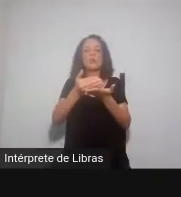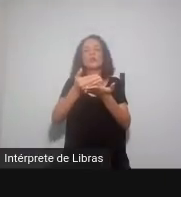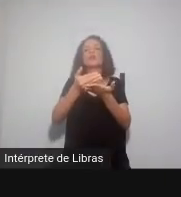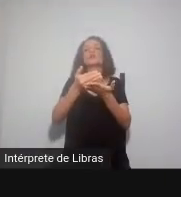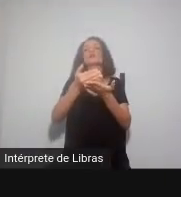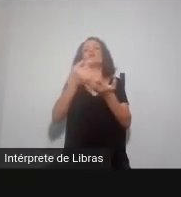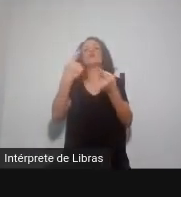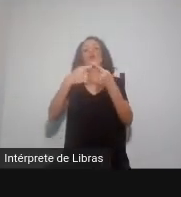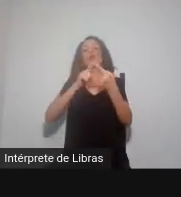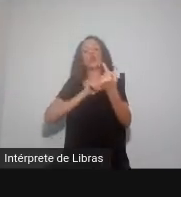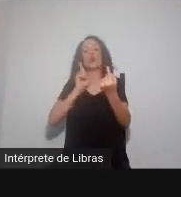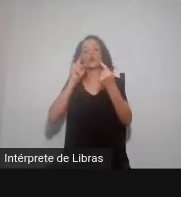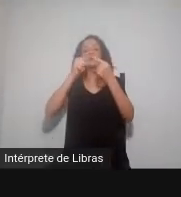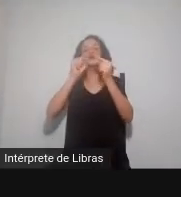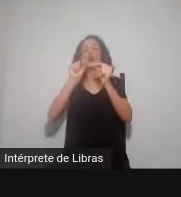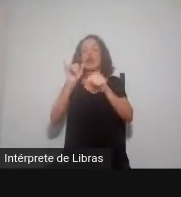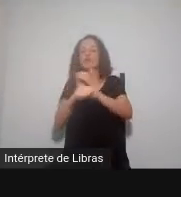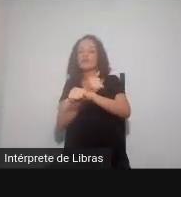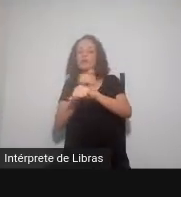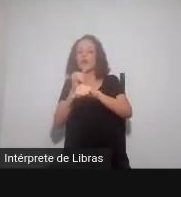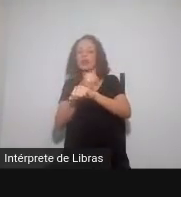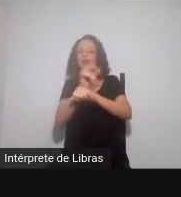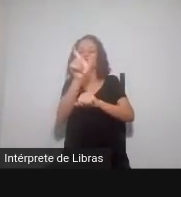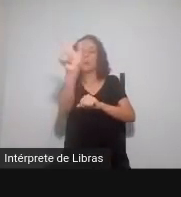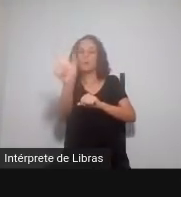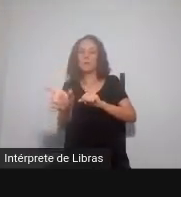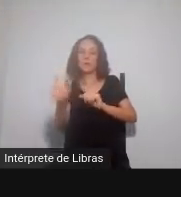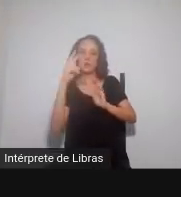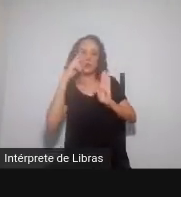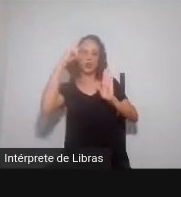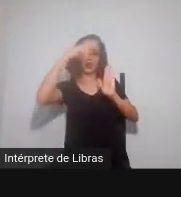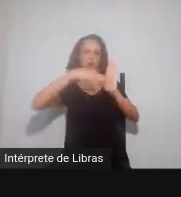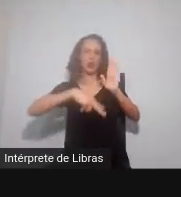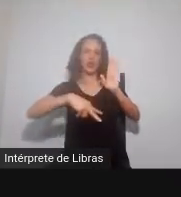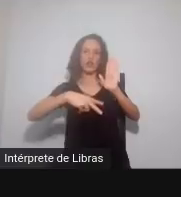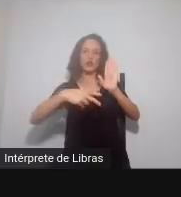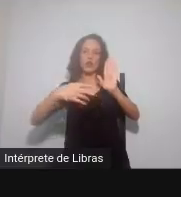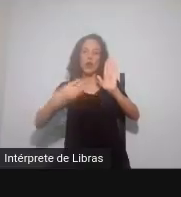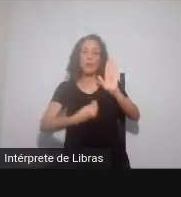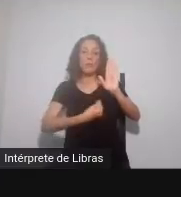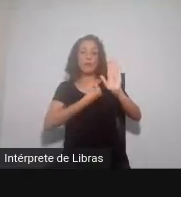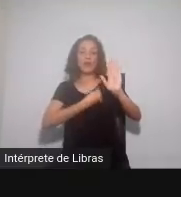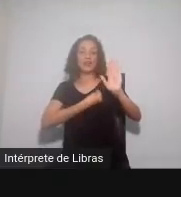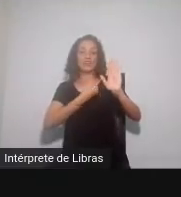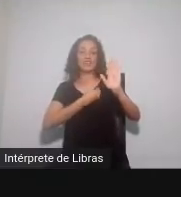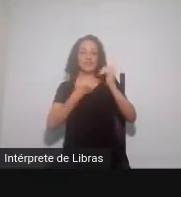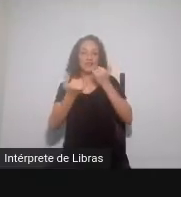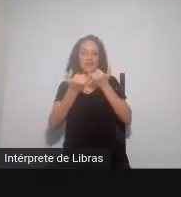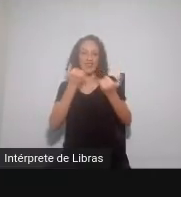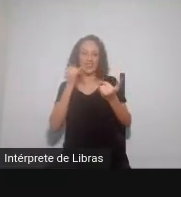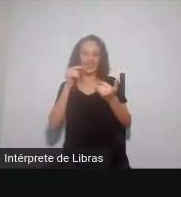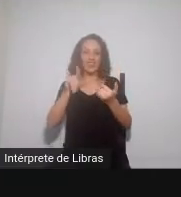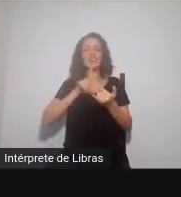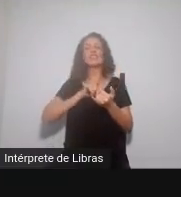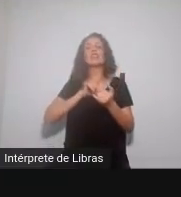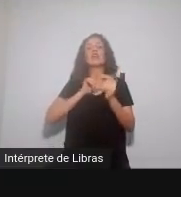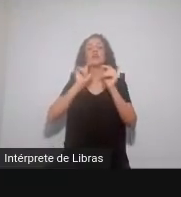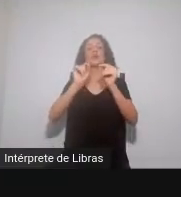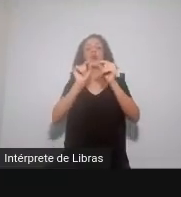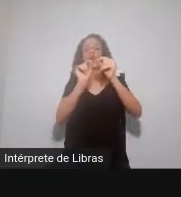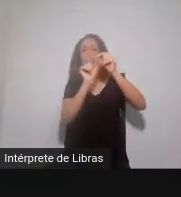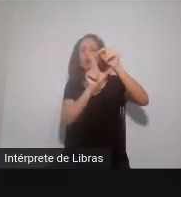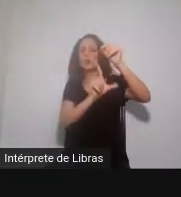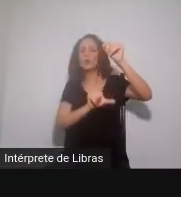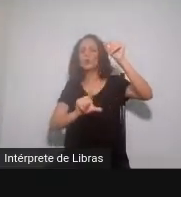da história. Então, ali na mão da Tuxa, na segunda foto, tem a lua, que é um elemento